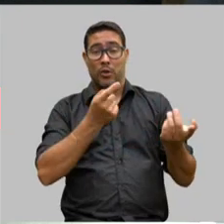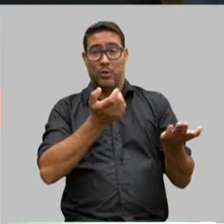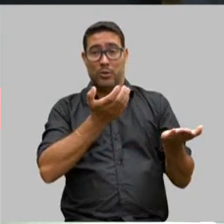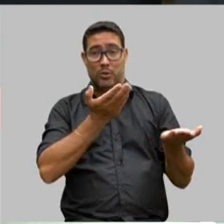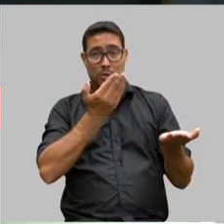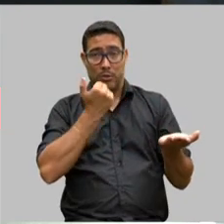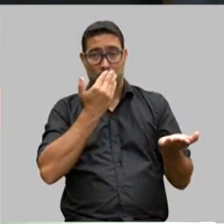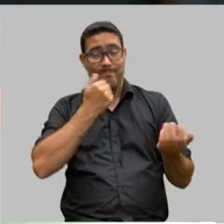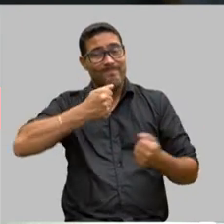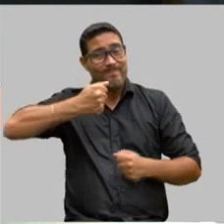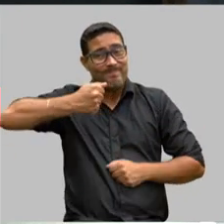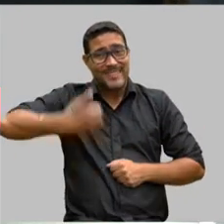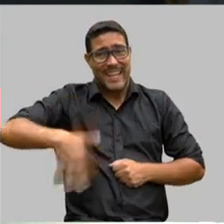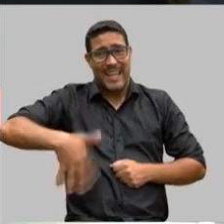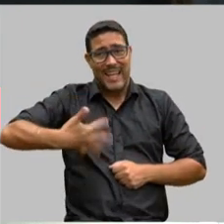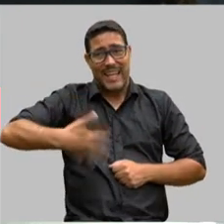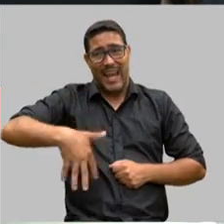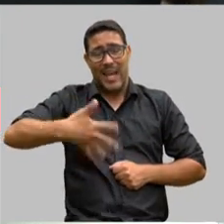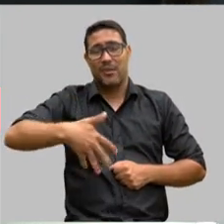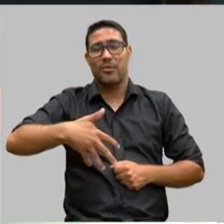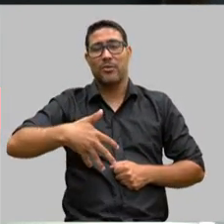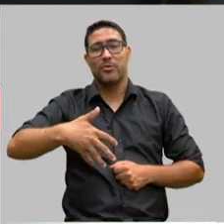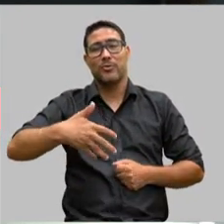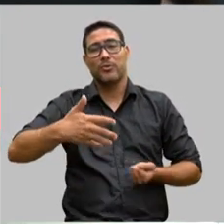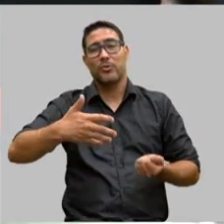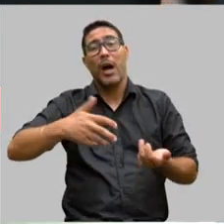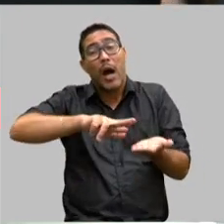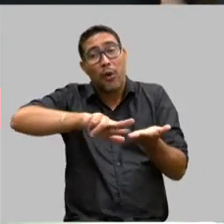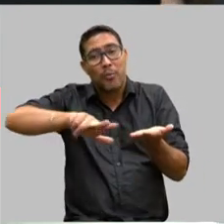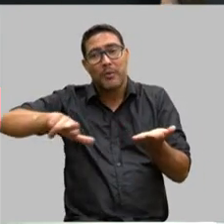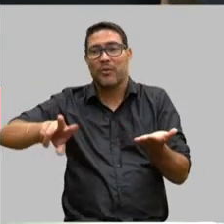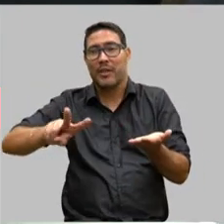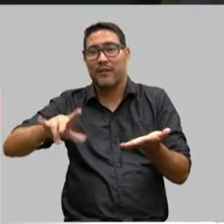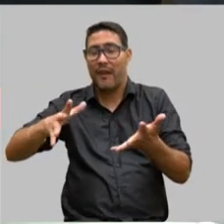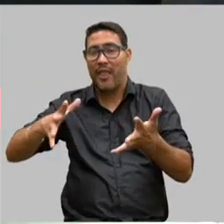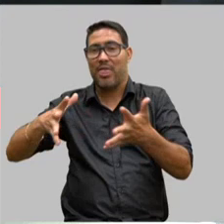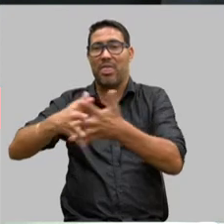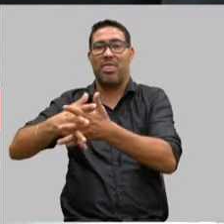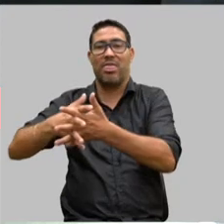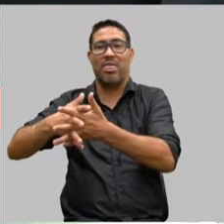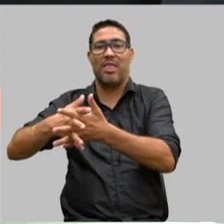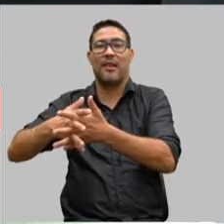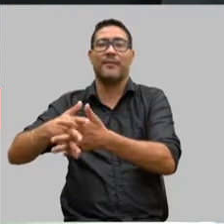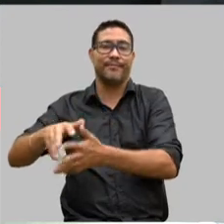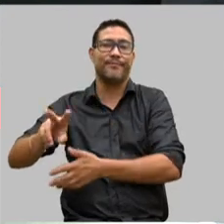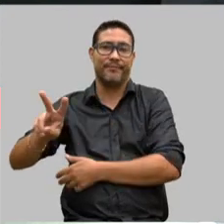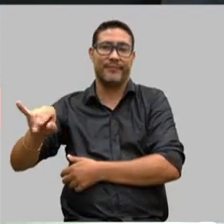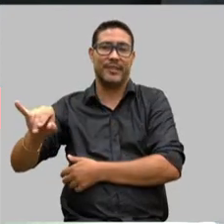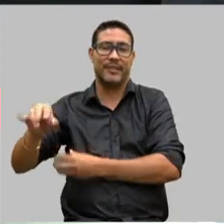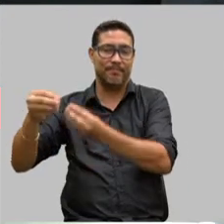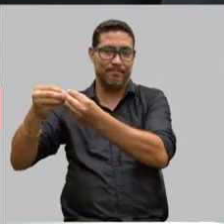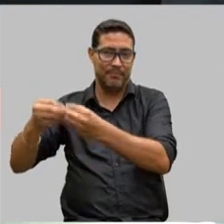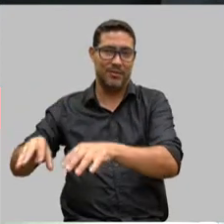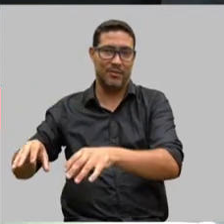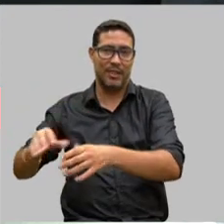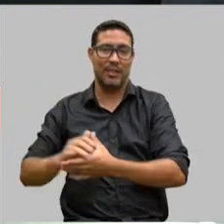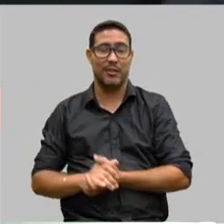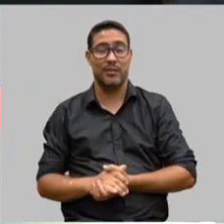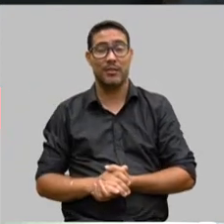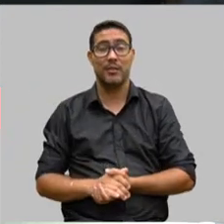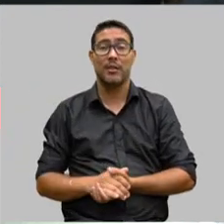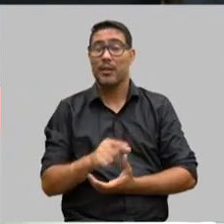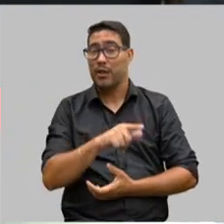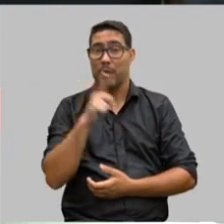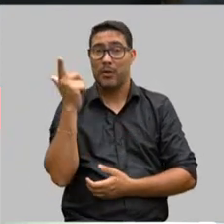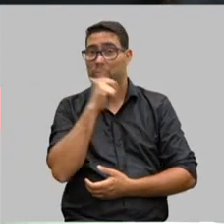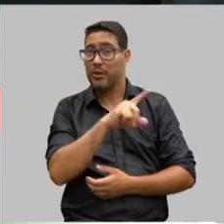nós, alguma coisa vai ficar prejudicada, ou algumas coisas vão ficar prejudicadas. E aí, para produzir alimentos,